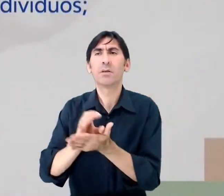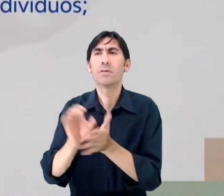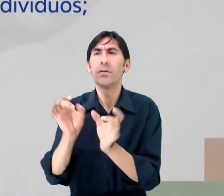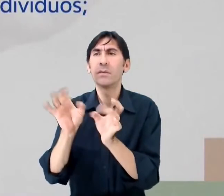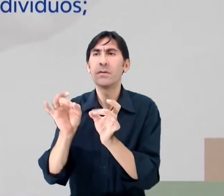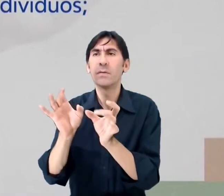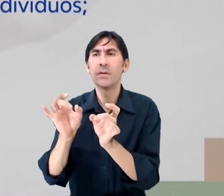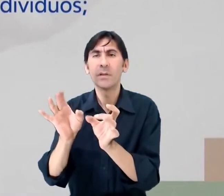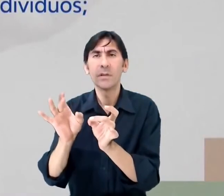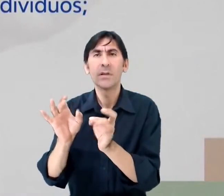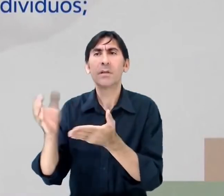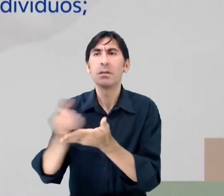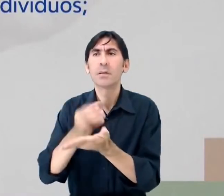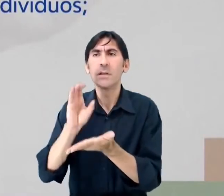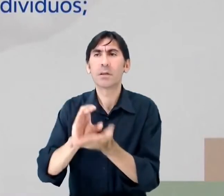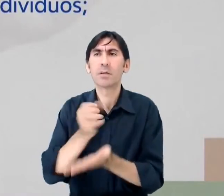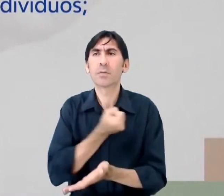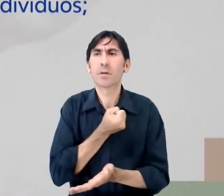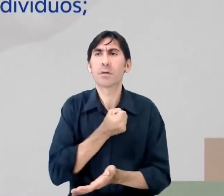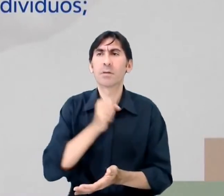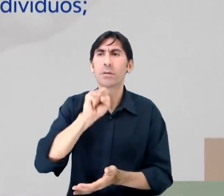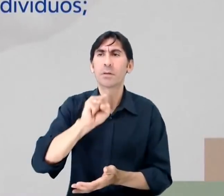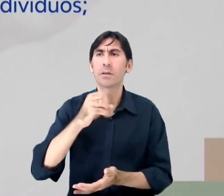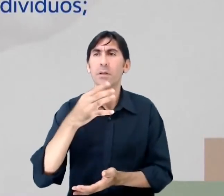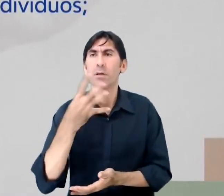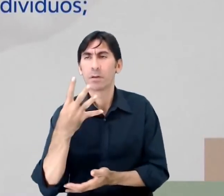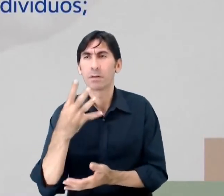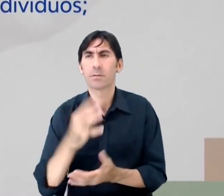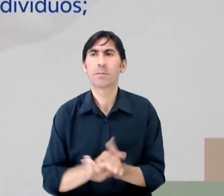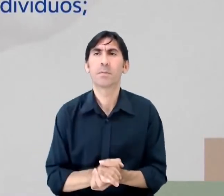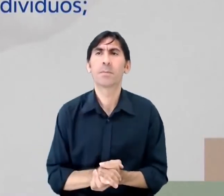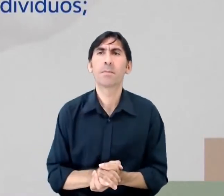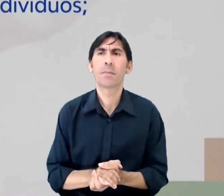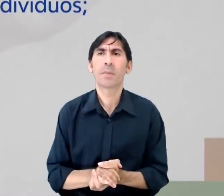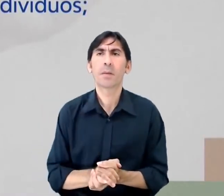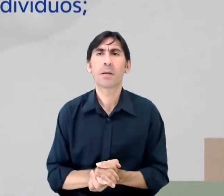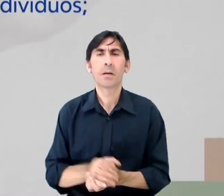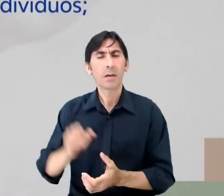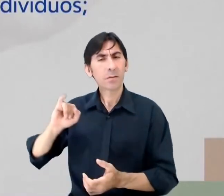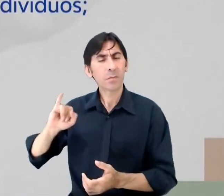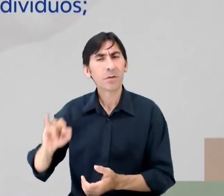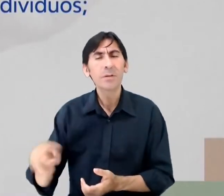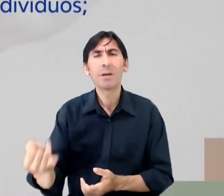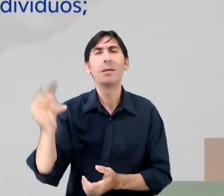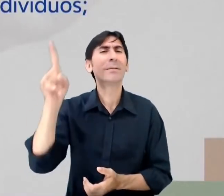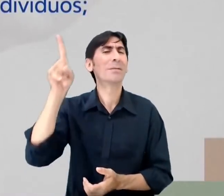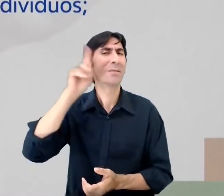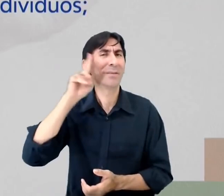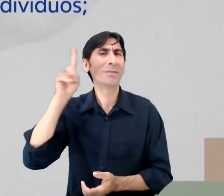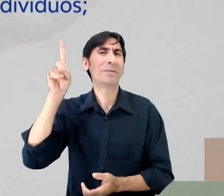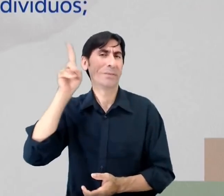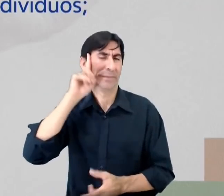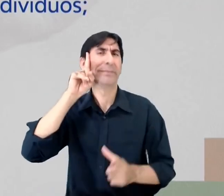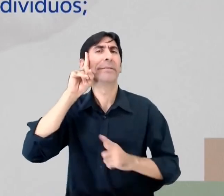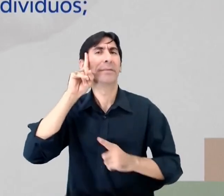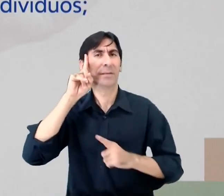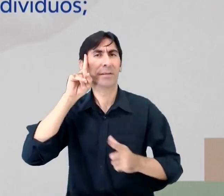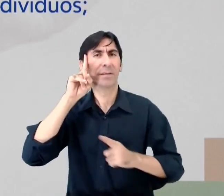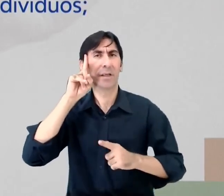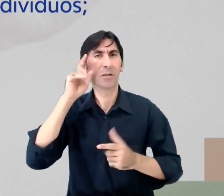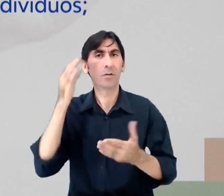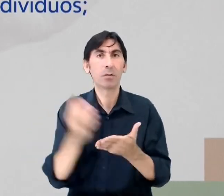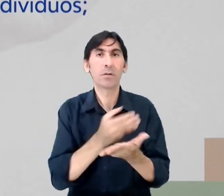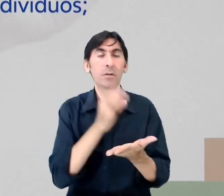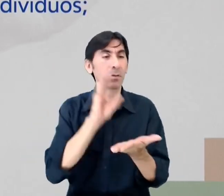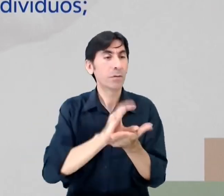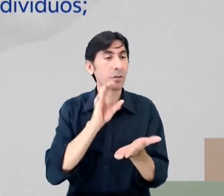assim: áureas oportunidades ocorrem quase que diariamente, onde os mensageiros silenciosos da verdade